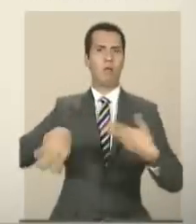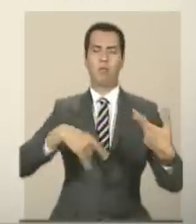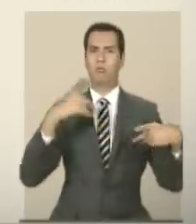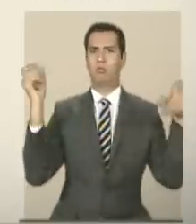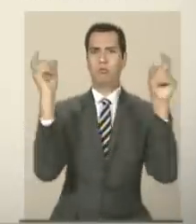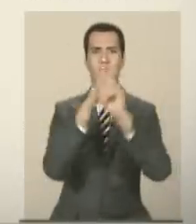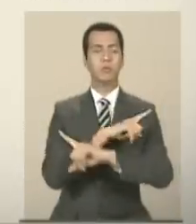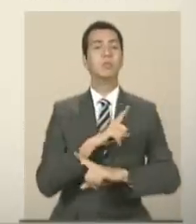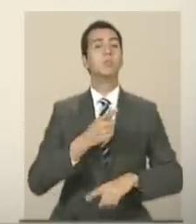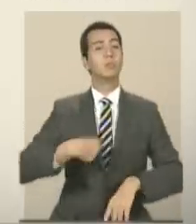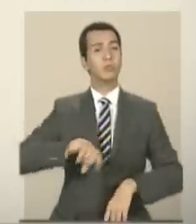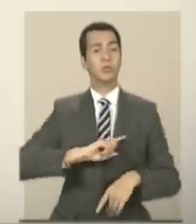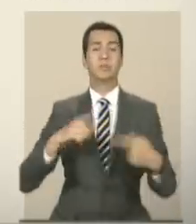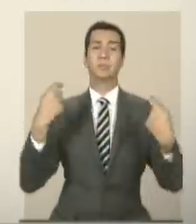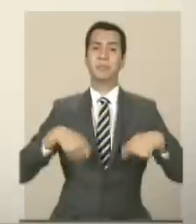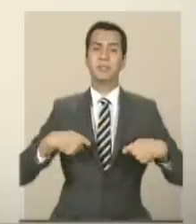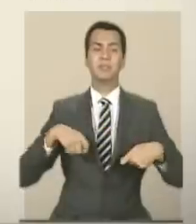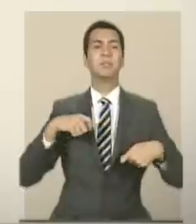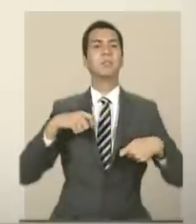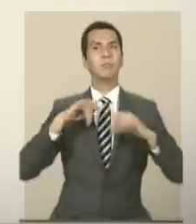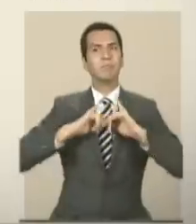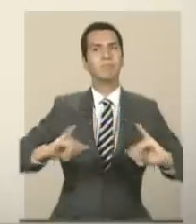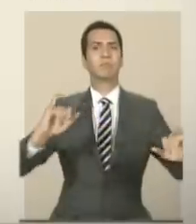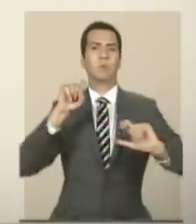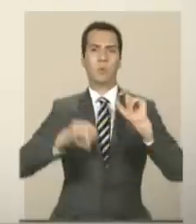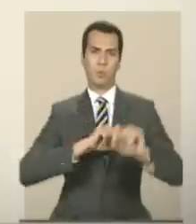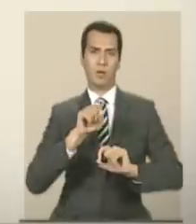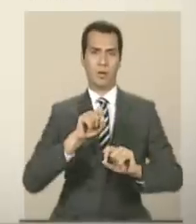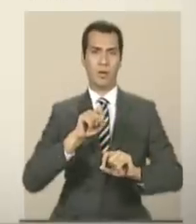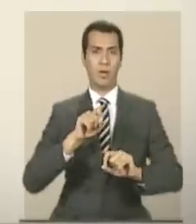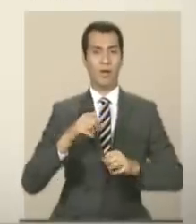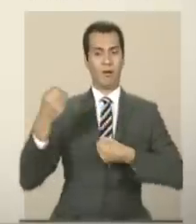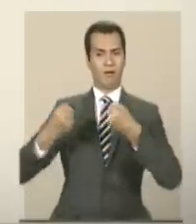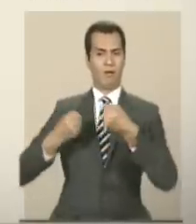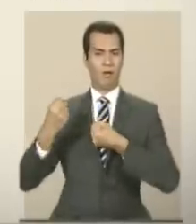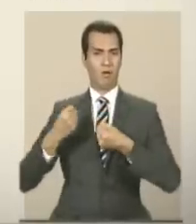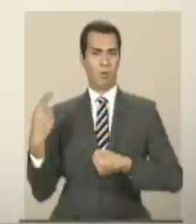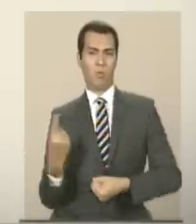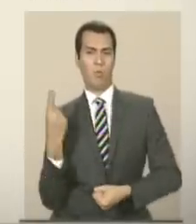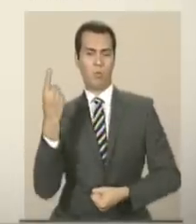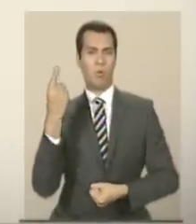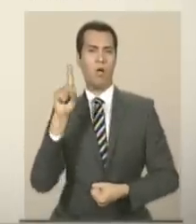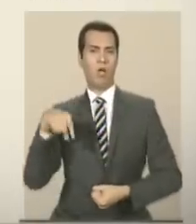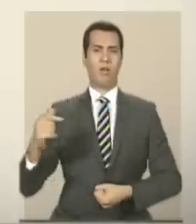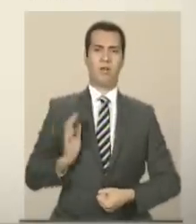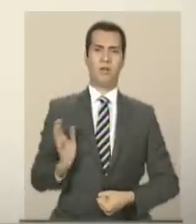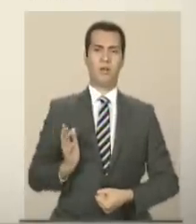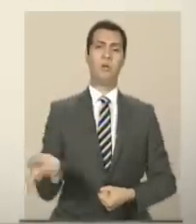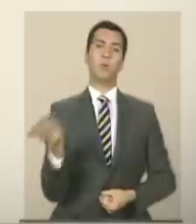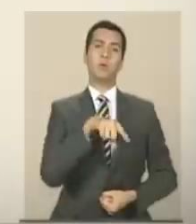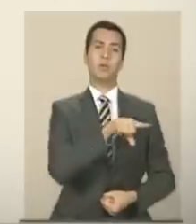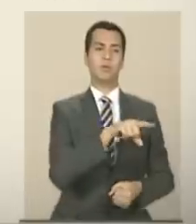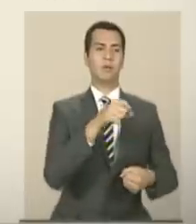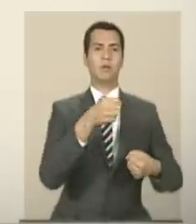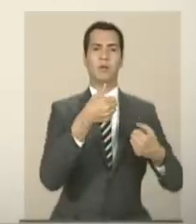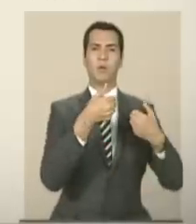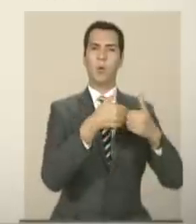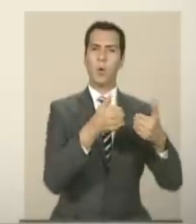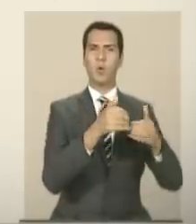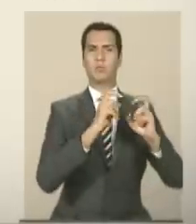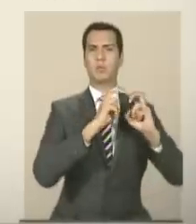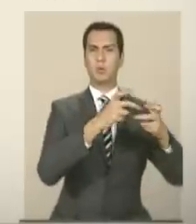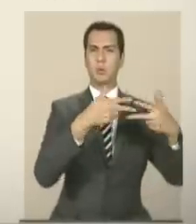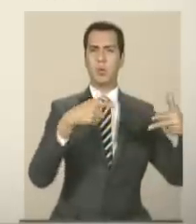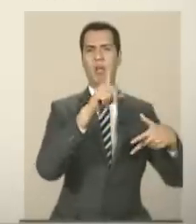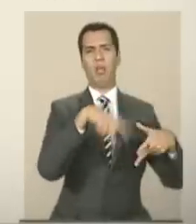acabar com a ideia de que o transporte individual é para os ricos E o transporte coletivo é para os pobres.